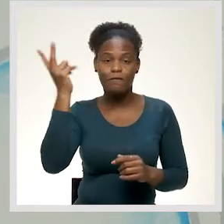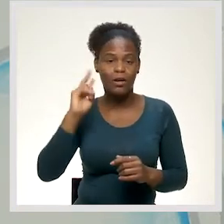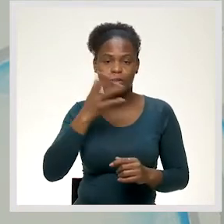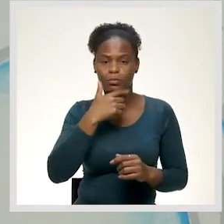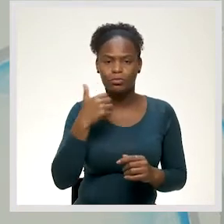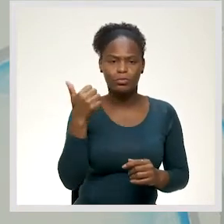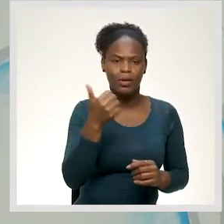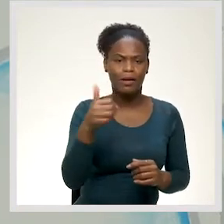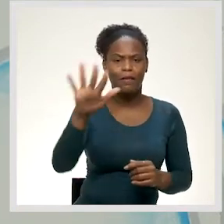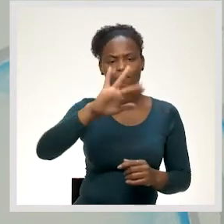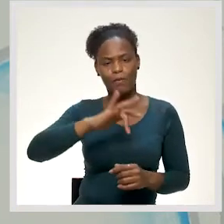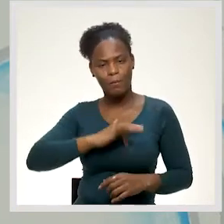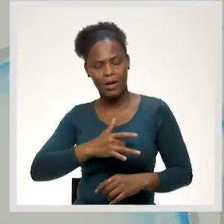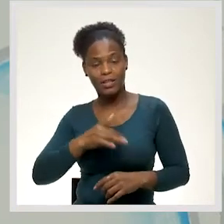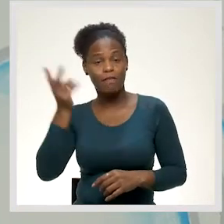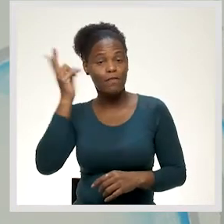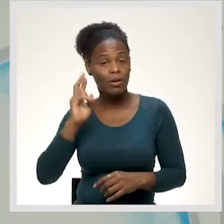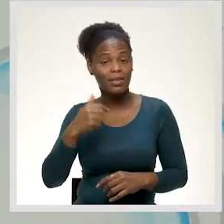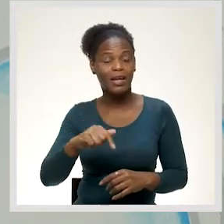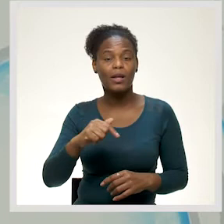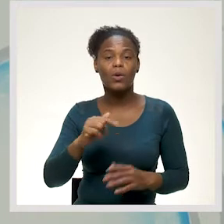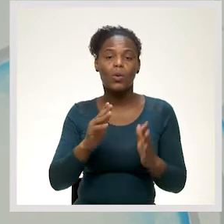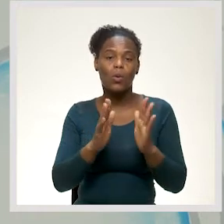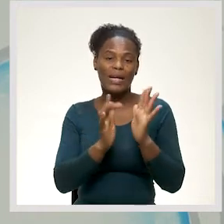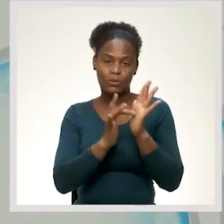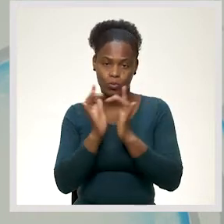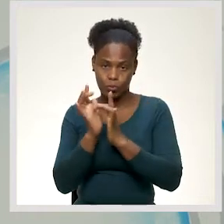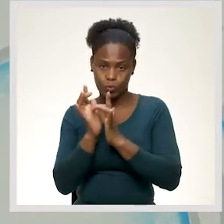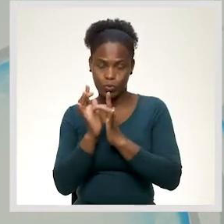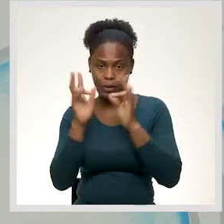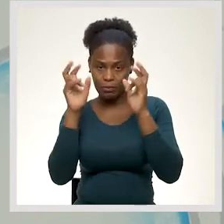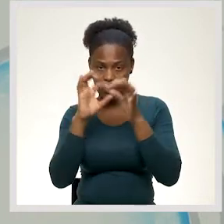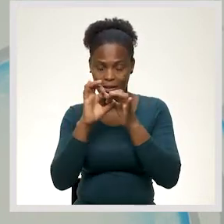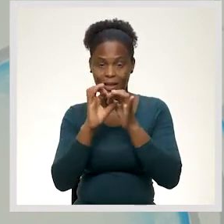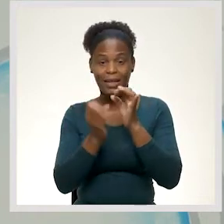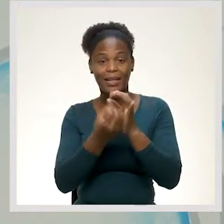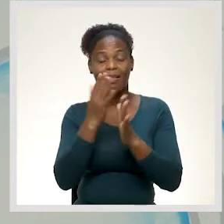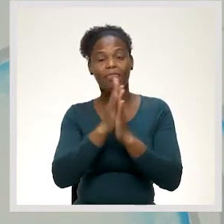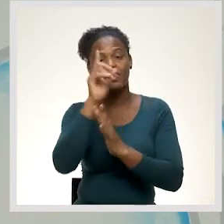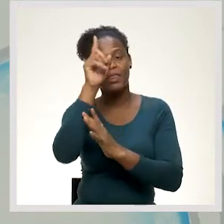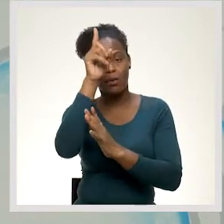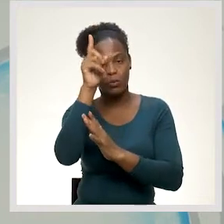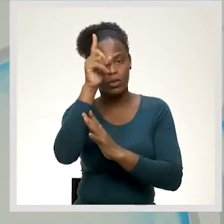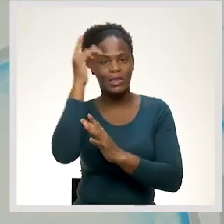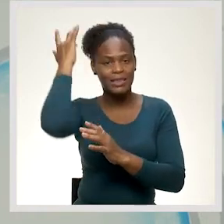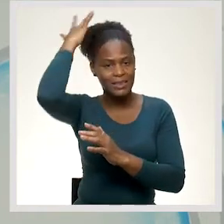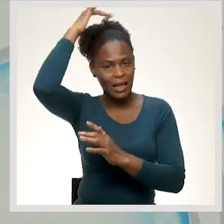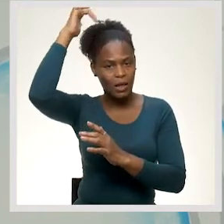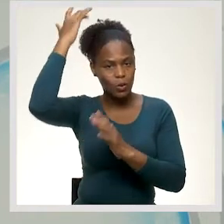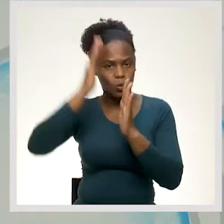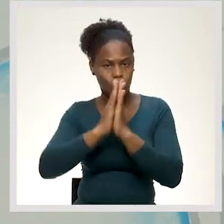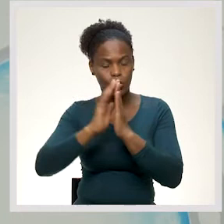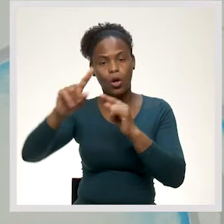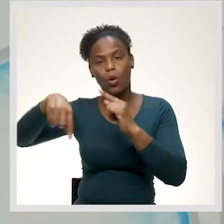estética romântica, valoriza-se o cristianismo. Surge Deus, os santos e outras figuras